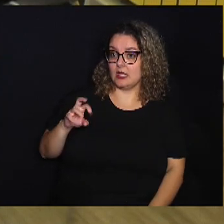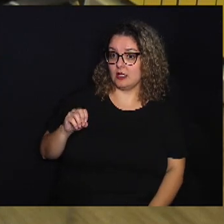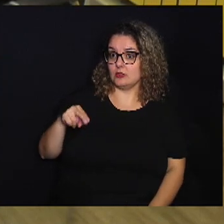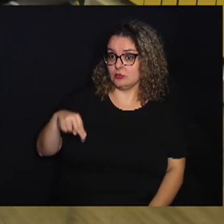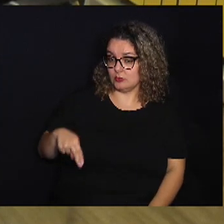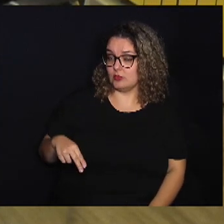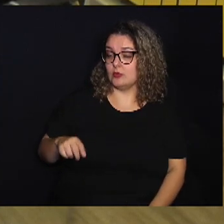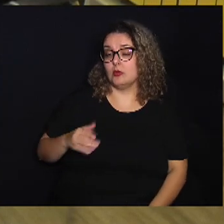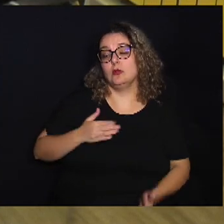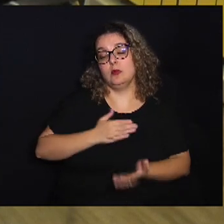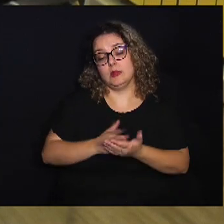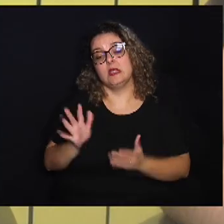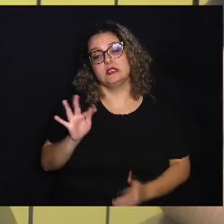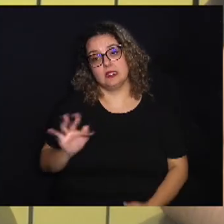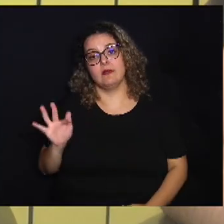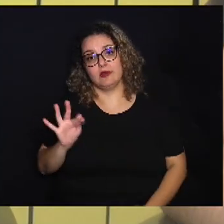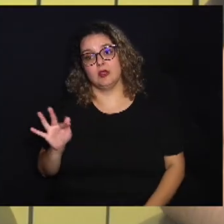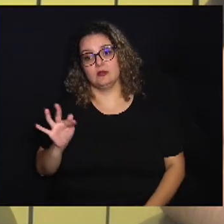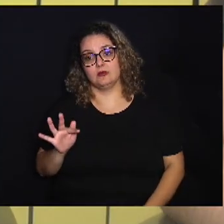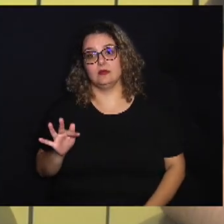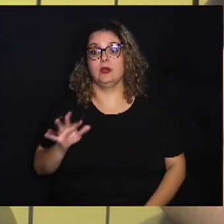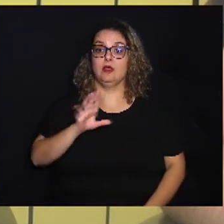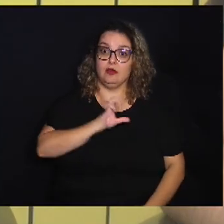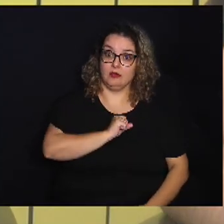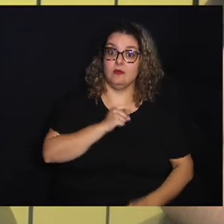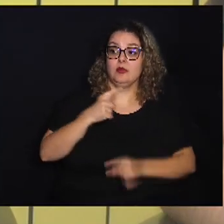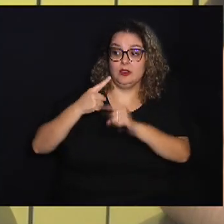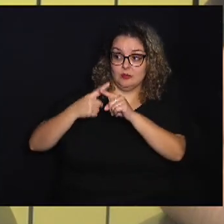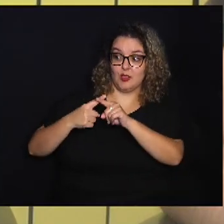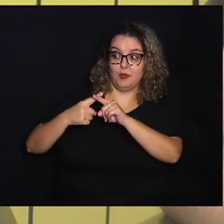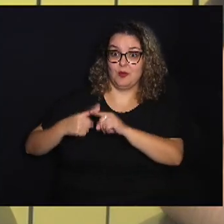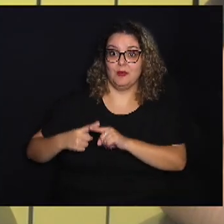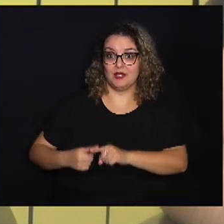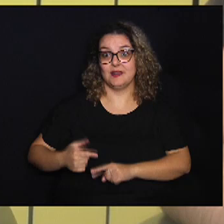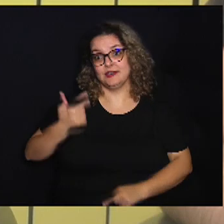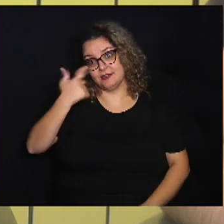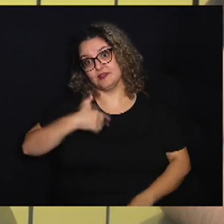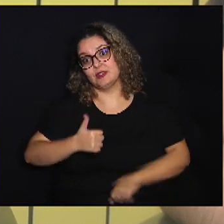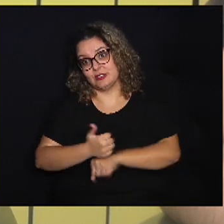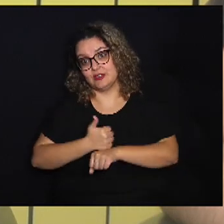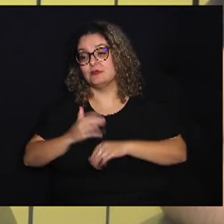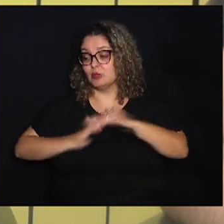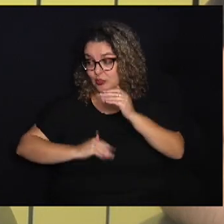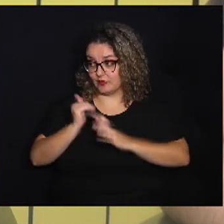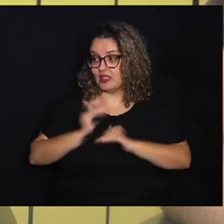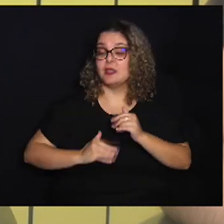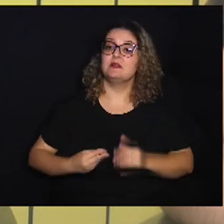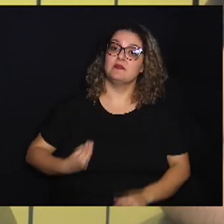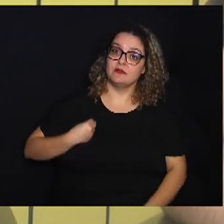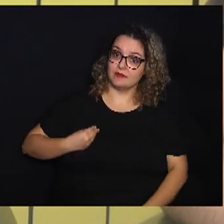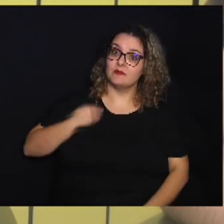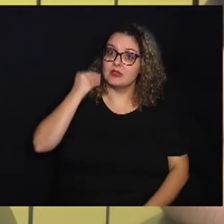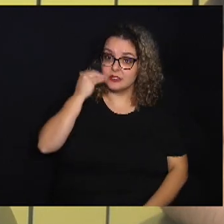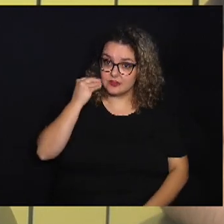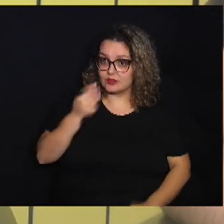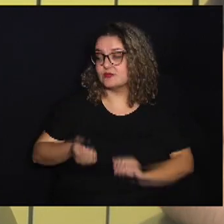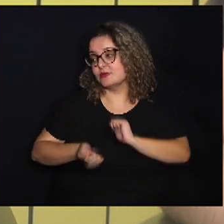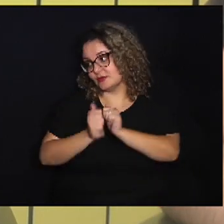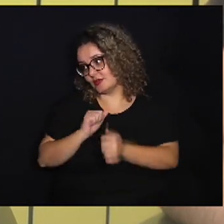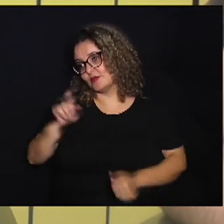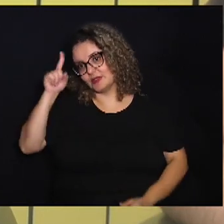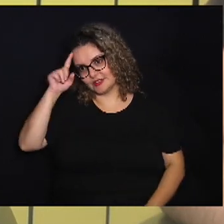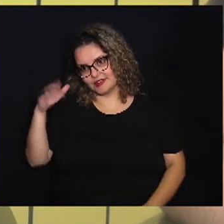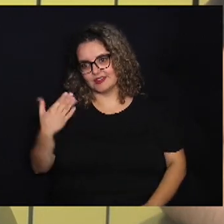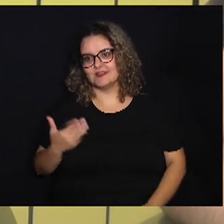faculdade, e aí fui gostando, competindo e me tornei profissional vivendo isso, né? Vivendo o esporte todo dia